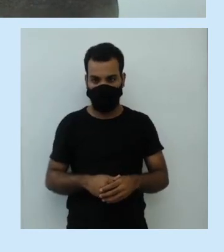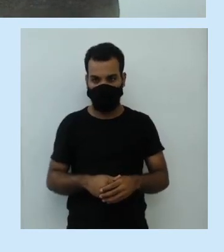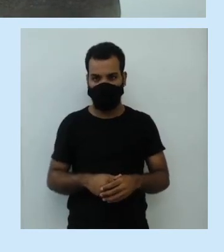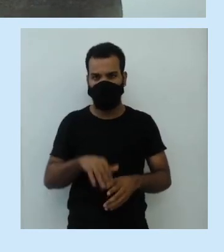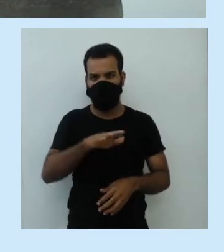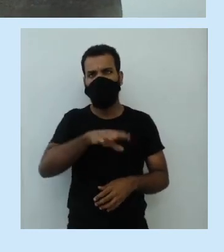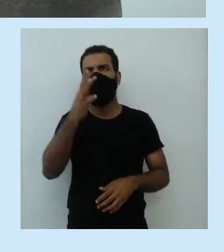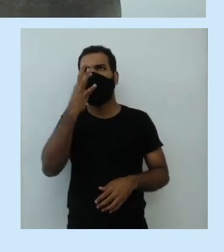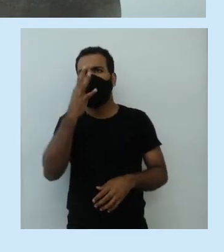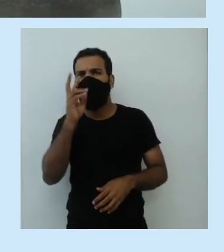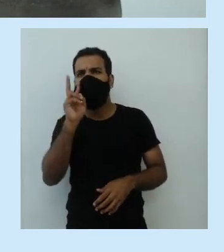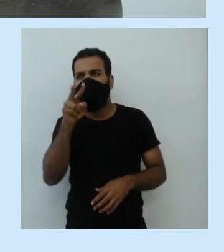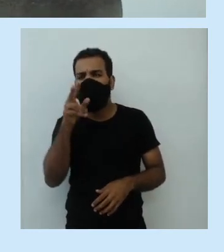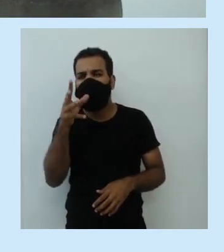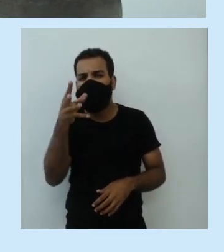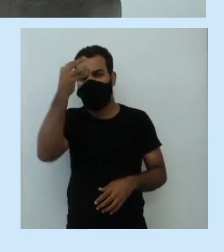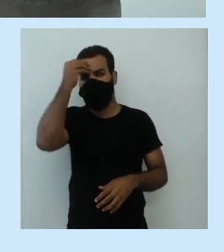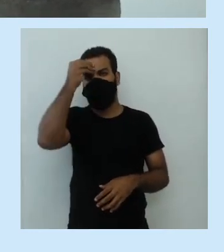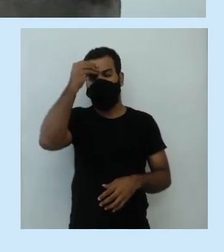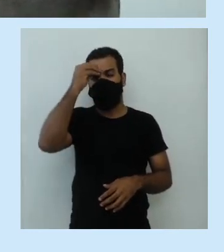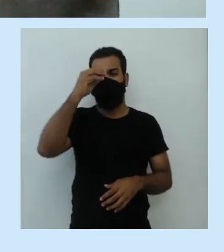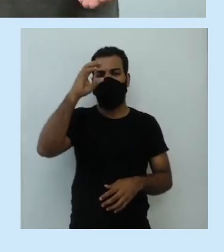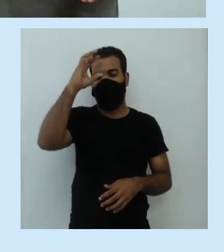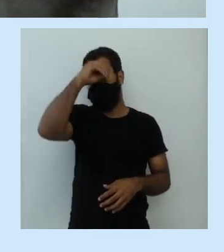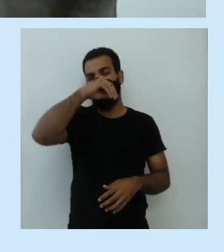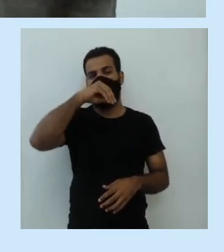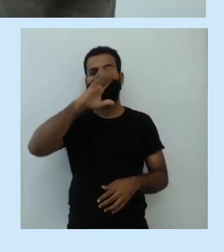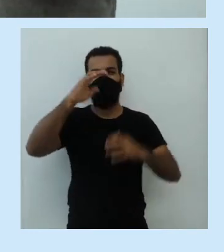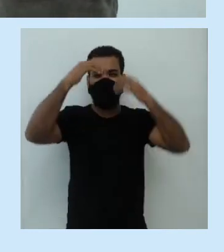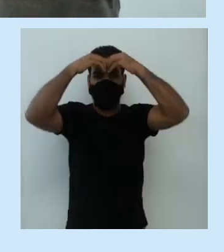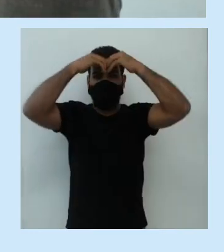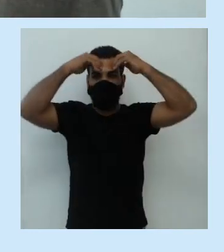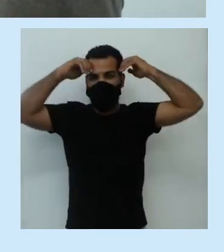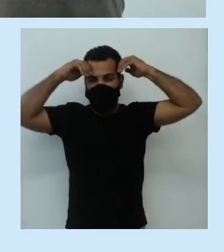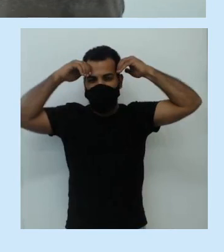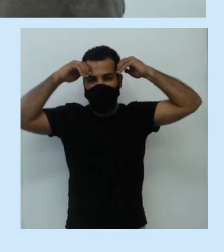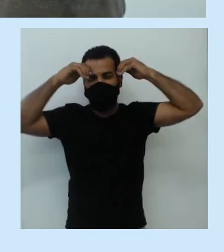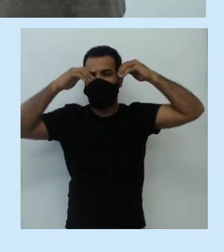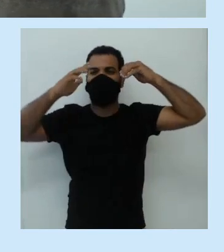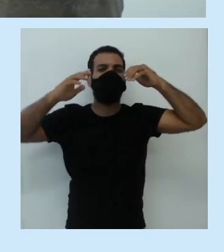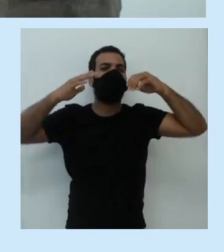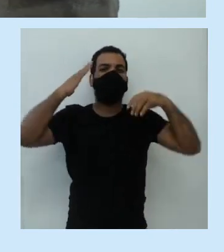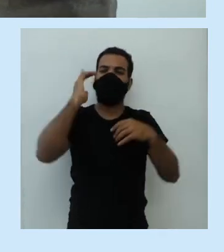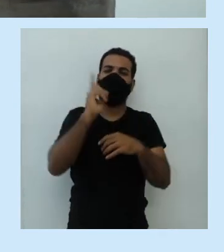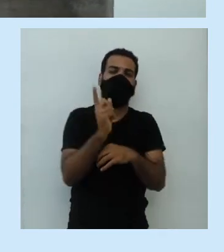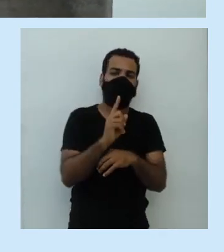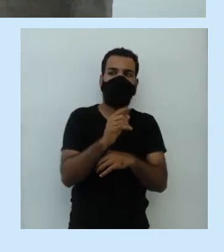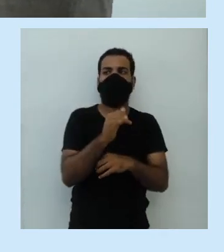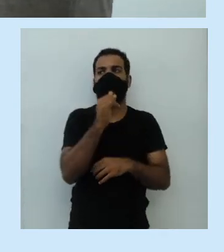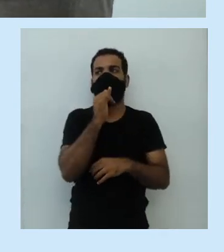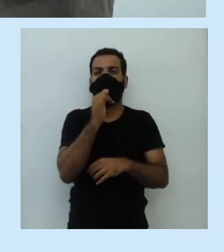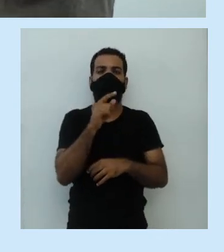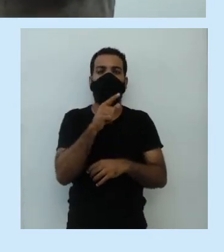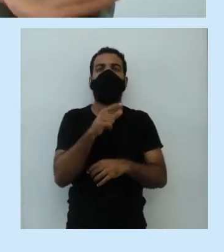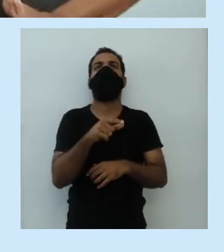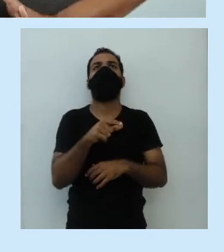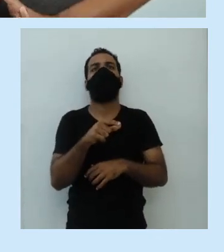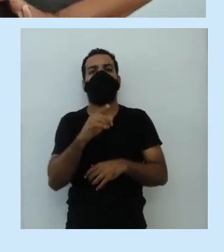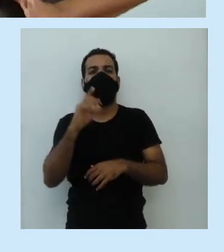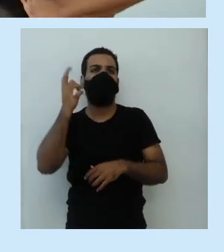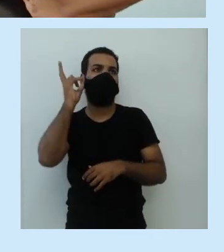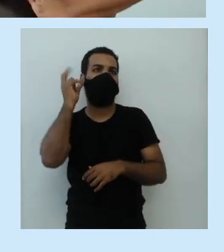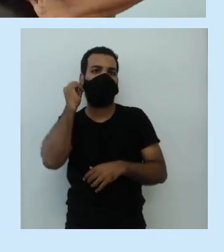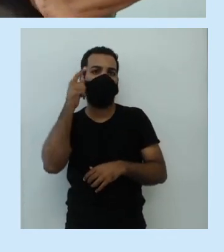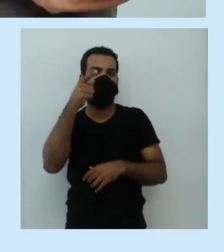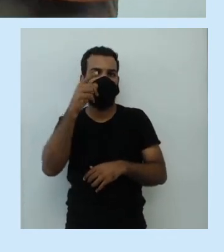ela absorve. E a criança não sabe distinguir que aquele ídolo que ela tem, como por exemplo o Cristiano